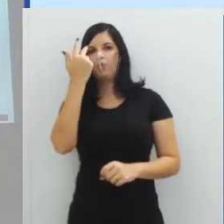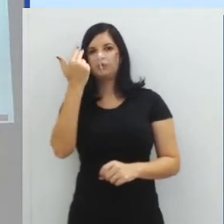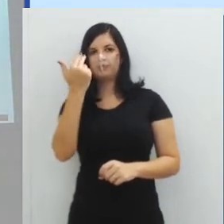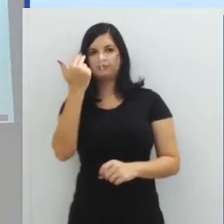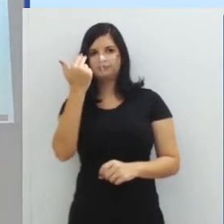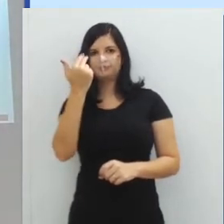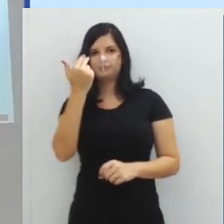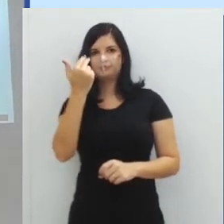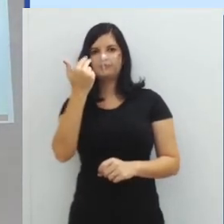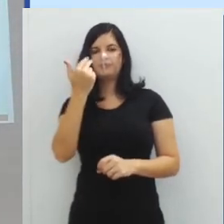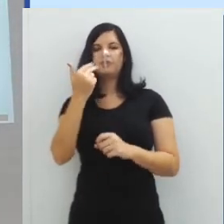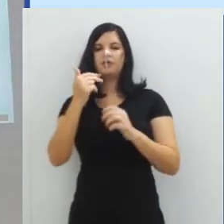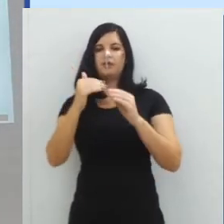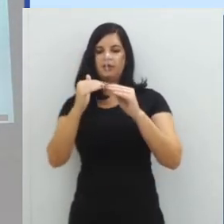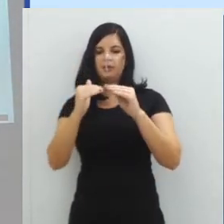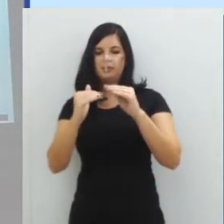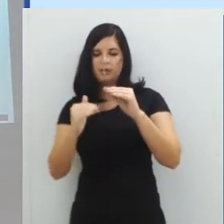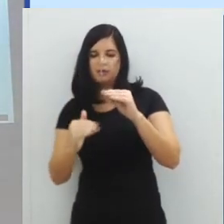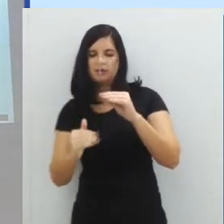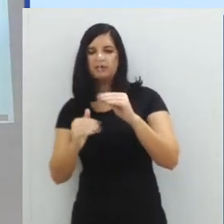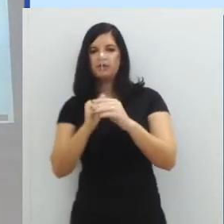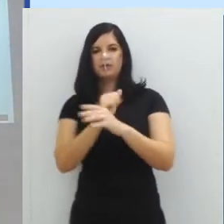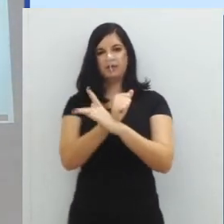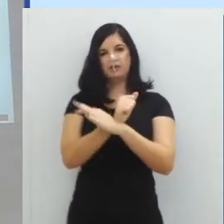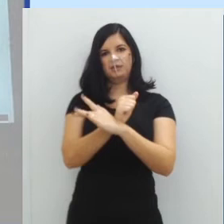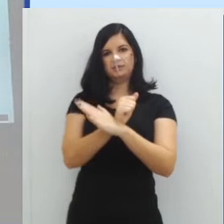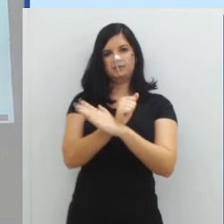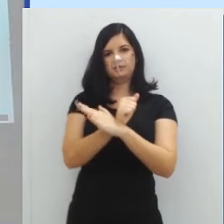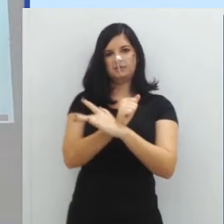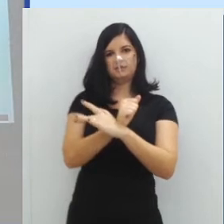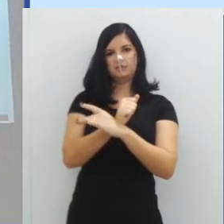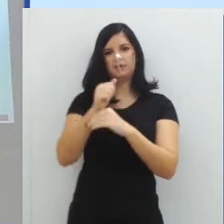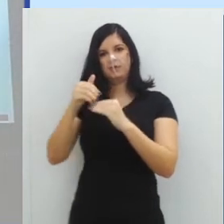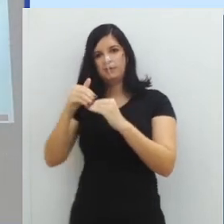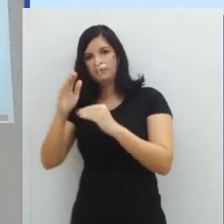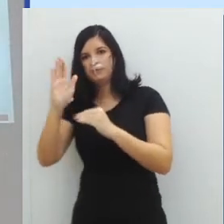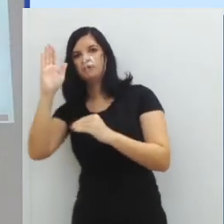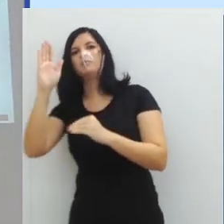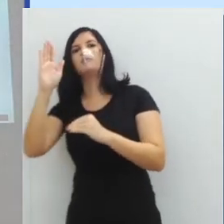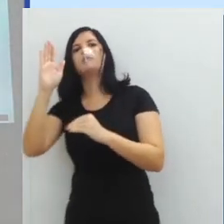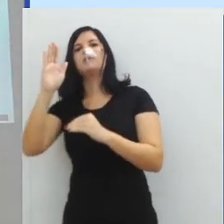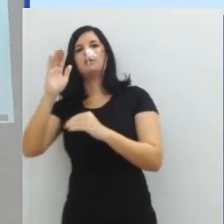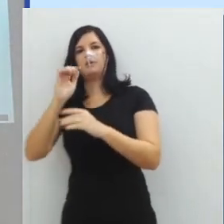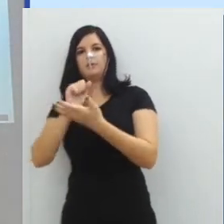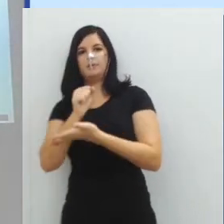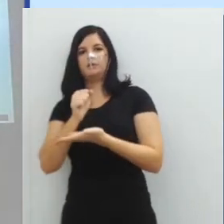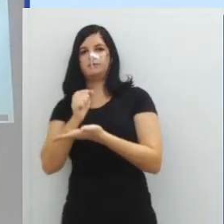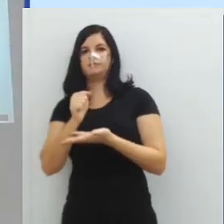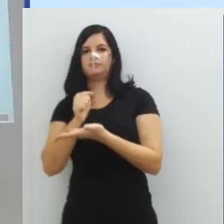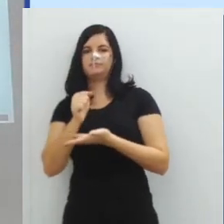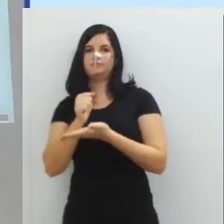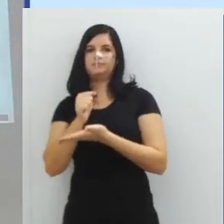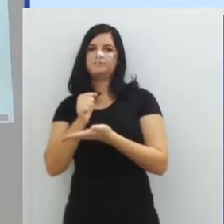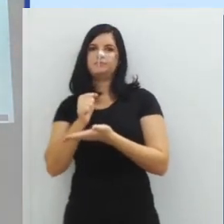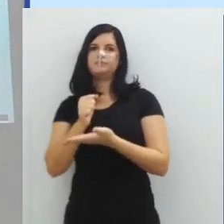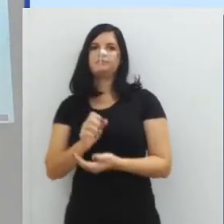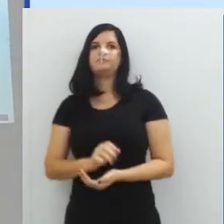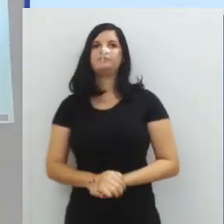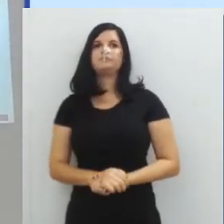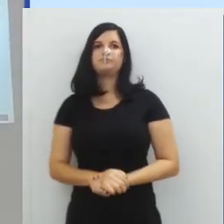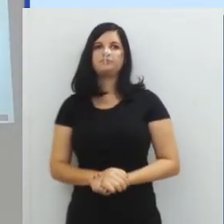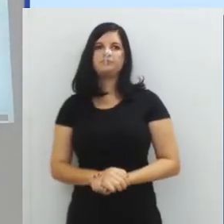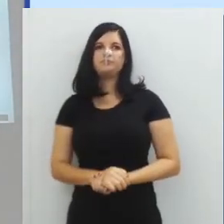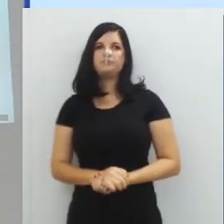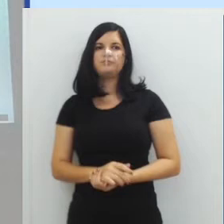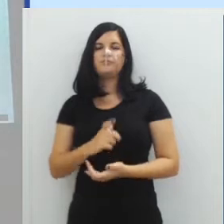diminuindo o pH, eu vou ter uma solução ácida e para lá eu vou ter uma solução básica. E aí o que é que você vai obter lá